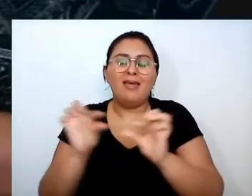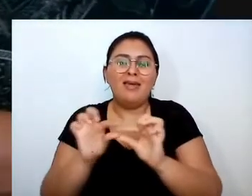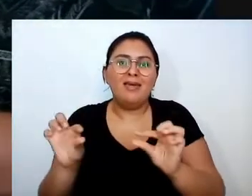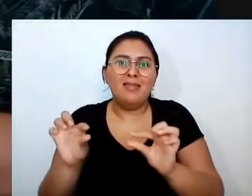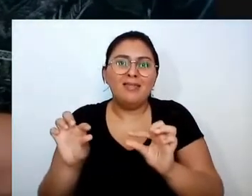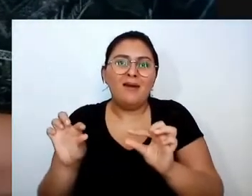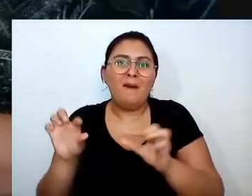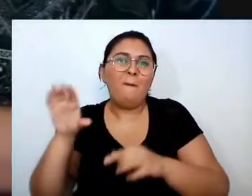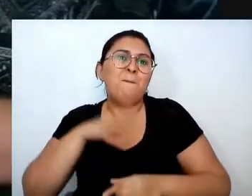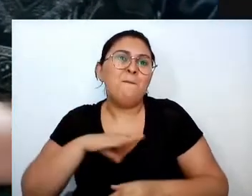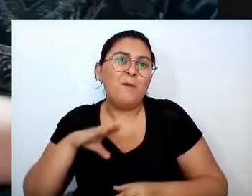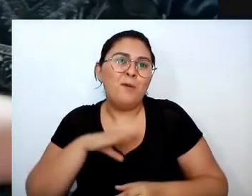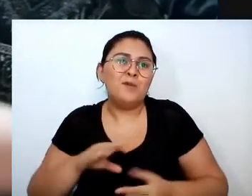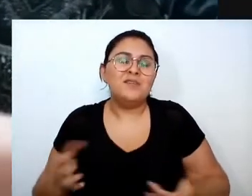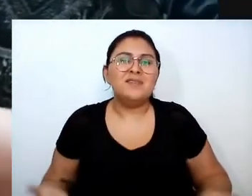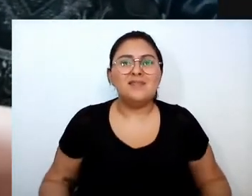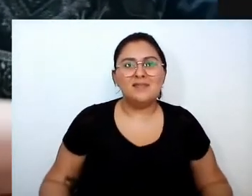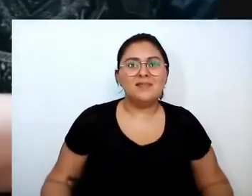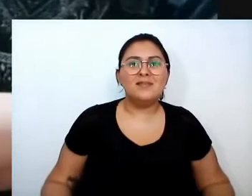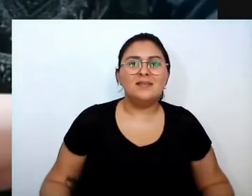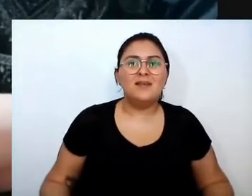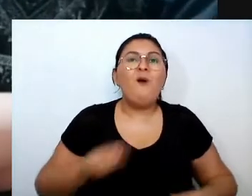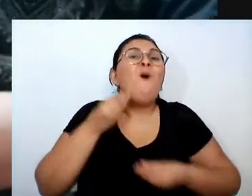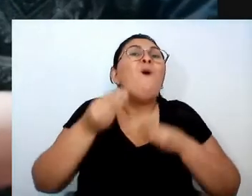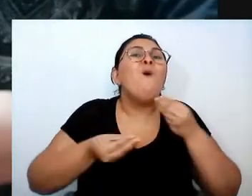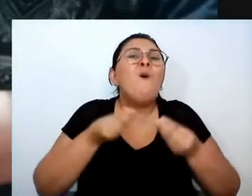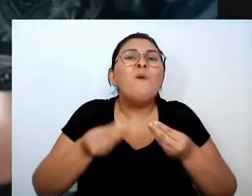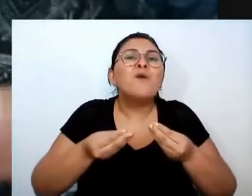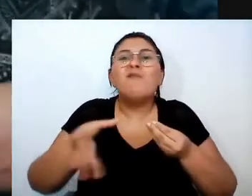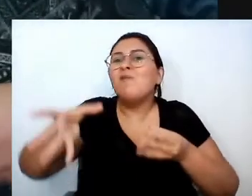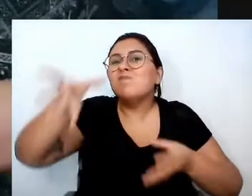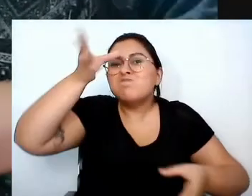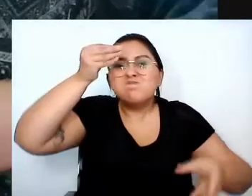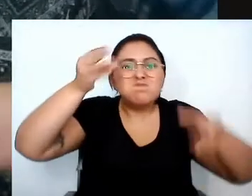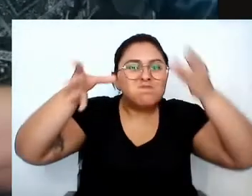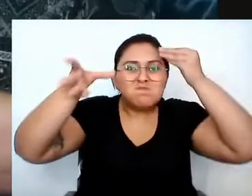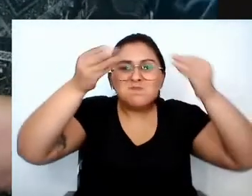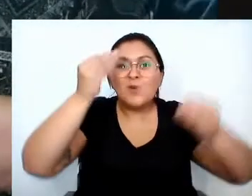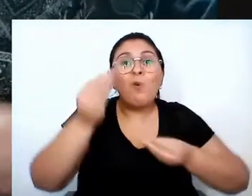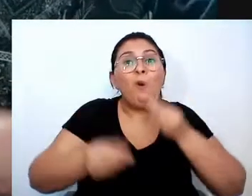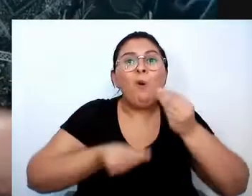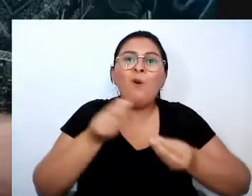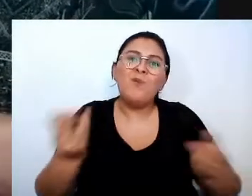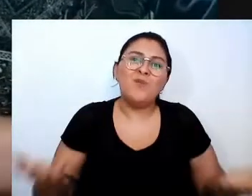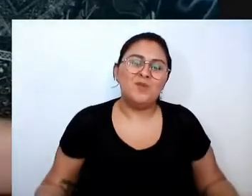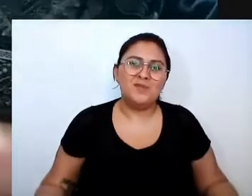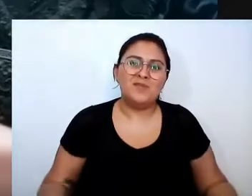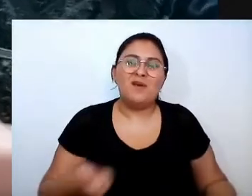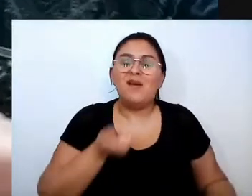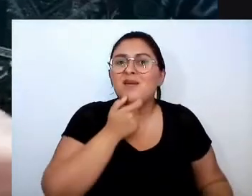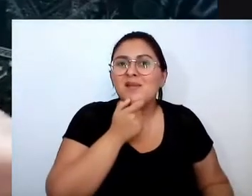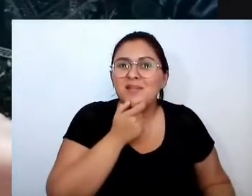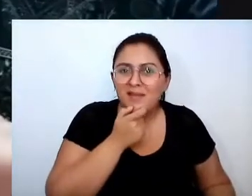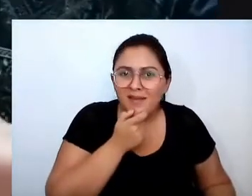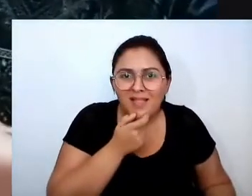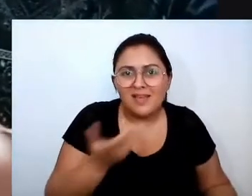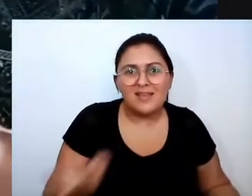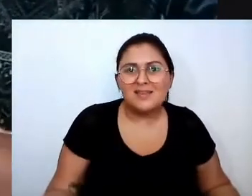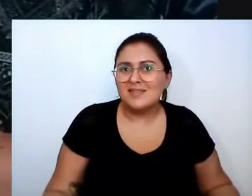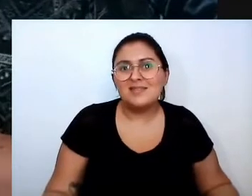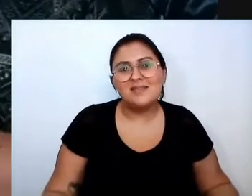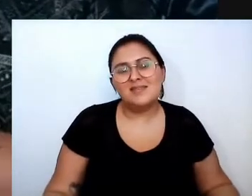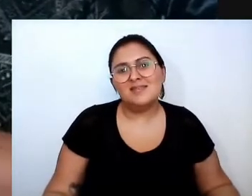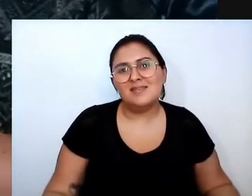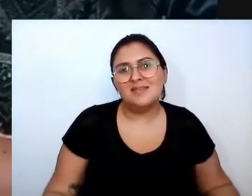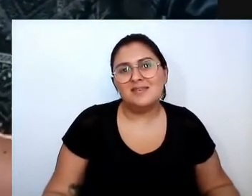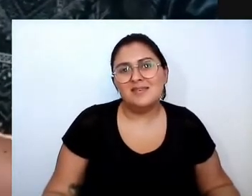gente vai fazer com isso? Como é que eu vou conseguir pegar esse conteúdo? O que é que está se passando nesse filme? O inglês do ensino